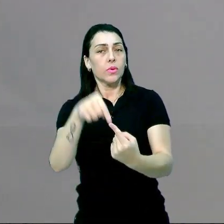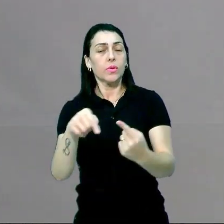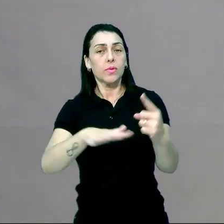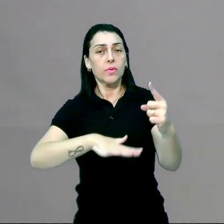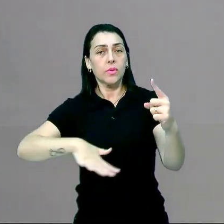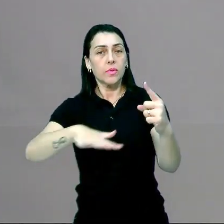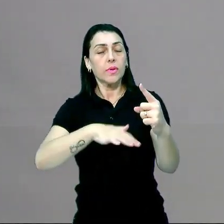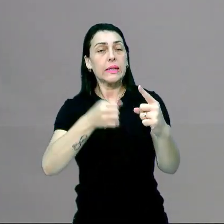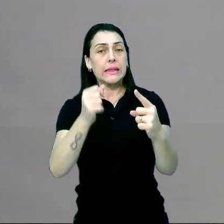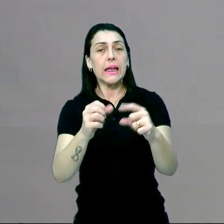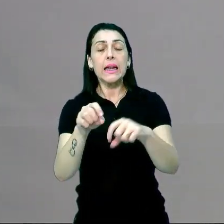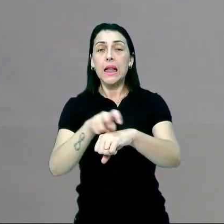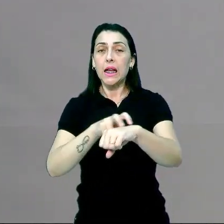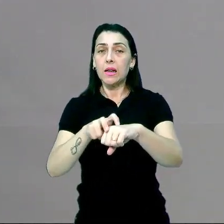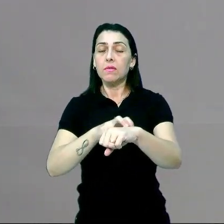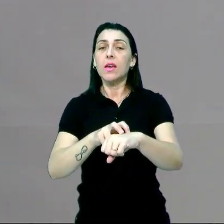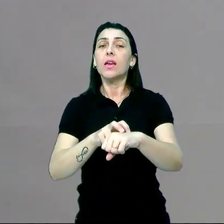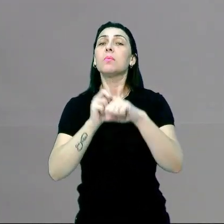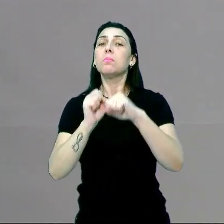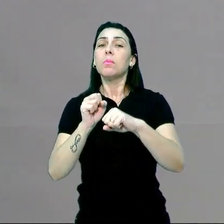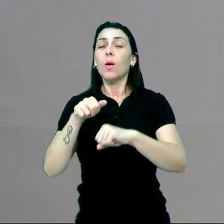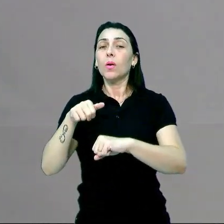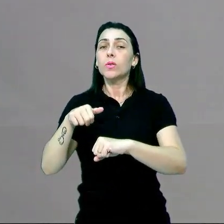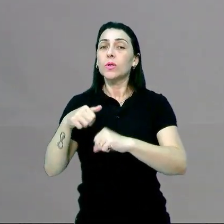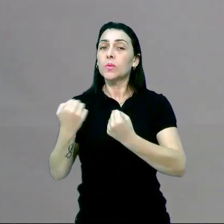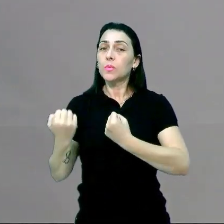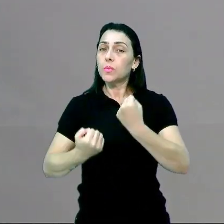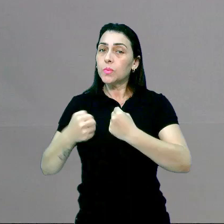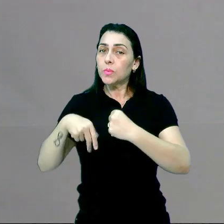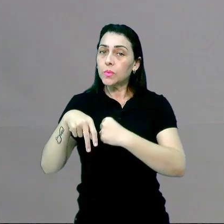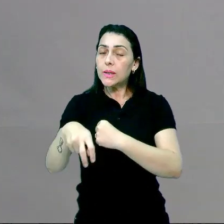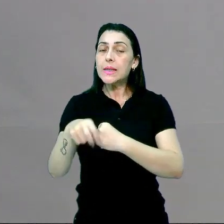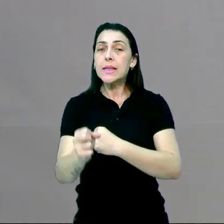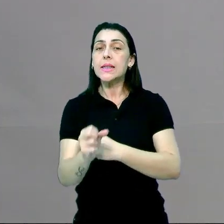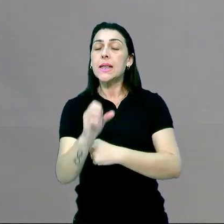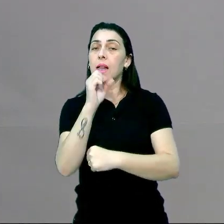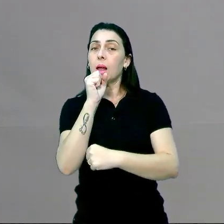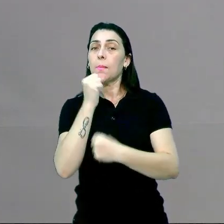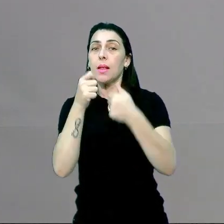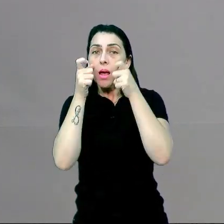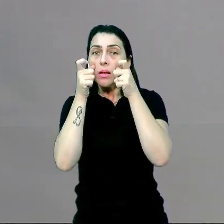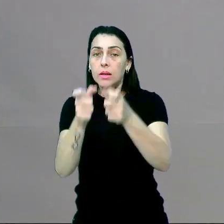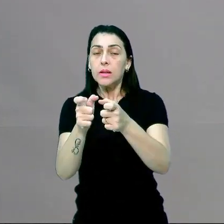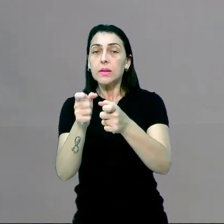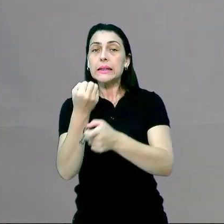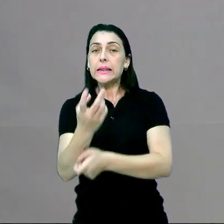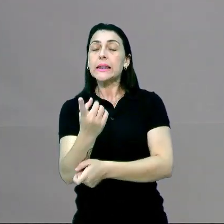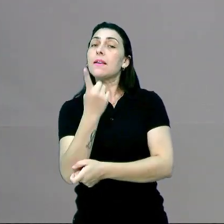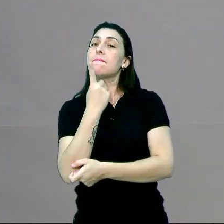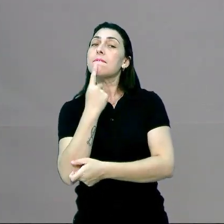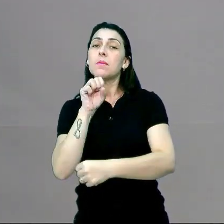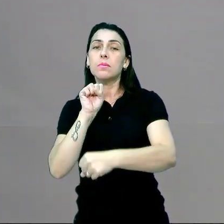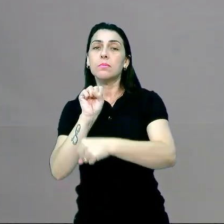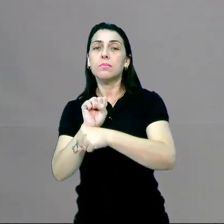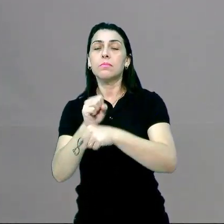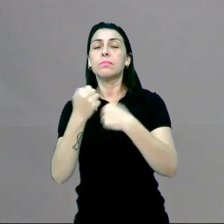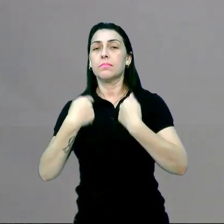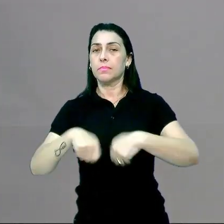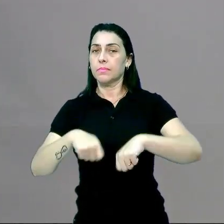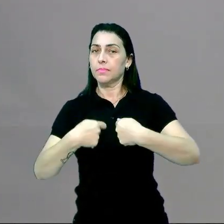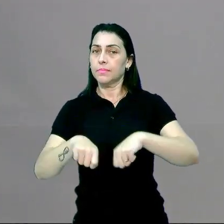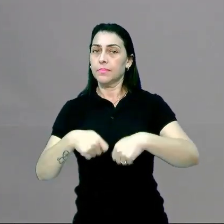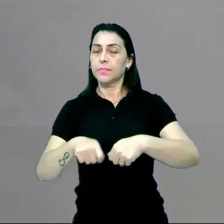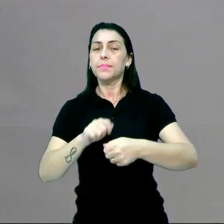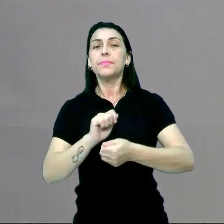social. Se ele está verde, o condutor ele pode passar. Se ele está laranja, eu preciso ter muita atenção. E aí, se ele estiver vermelho, eu